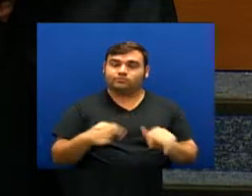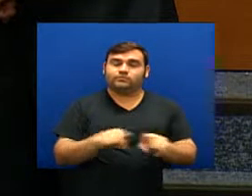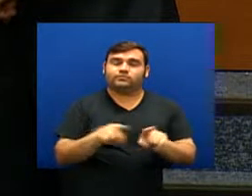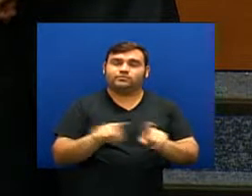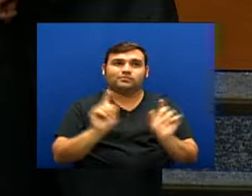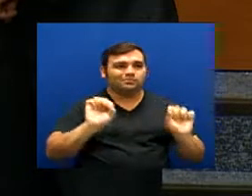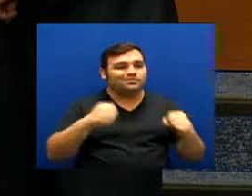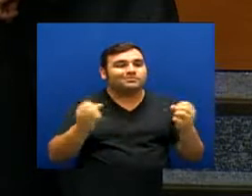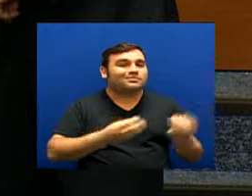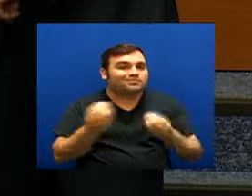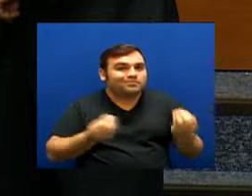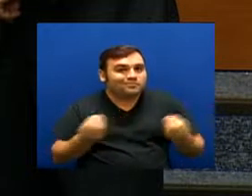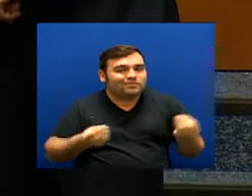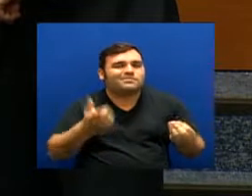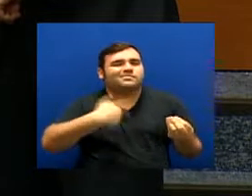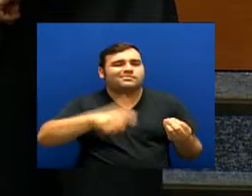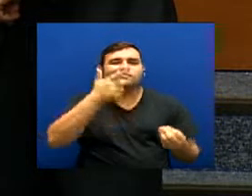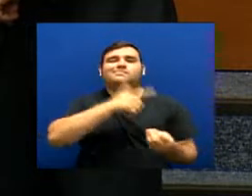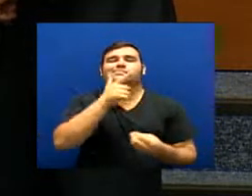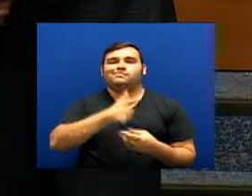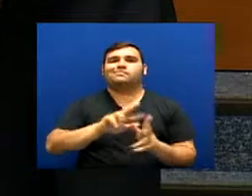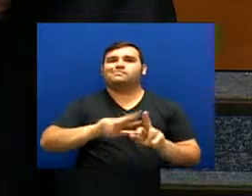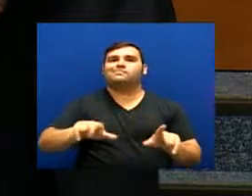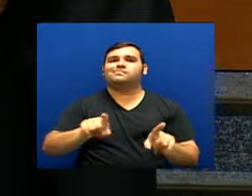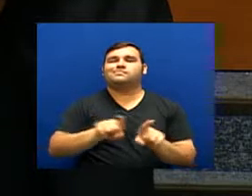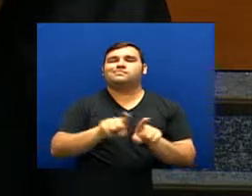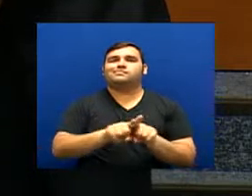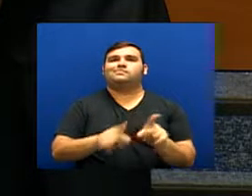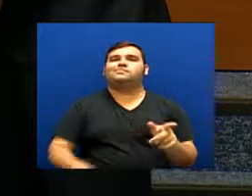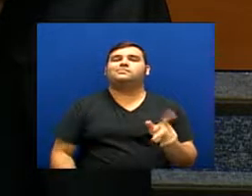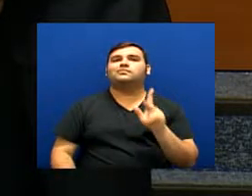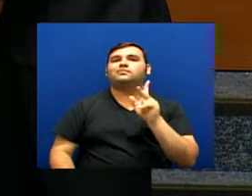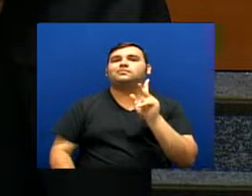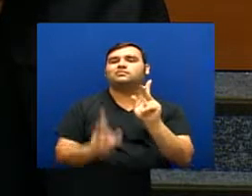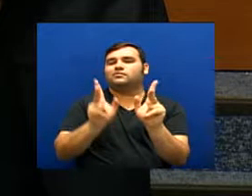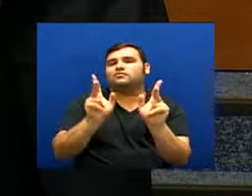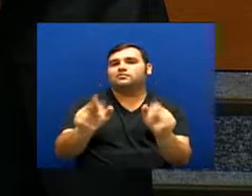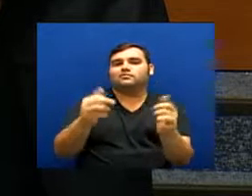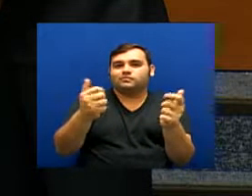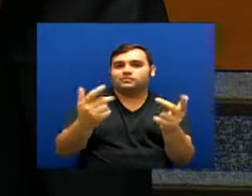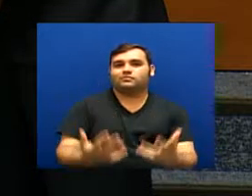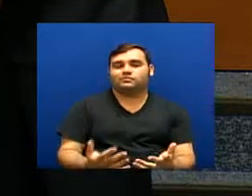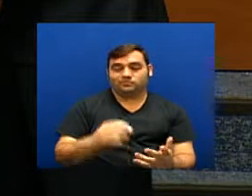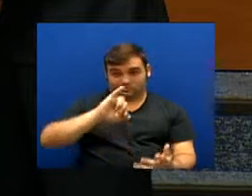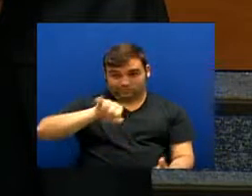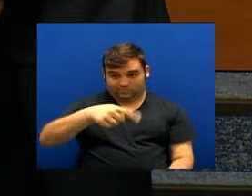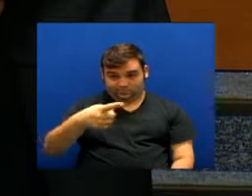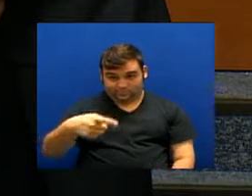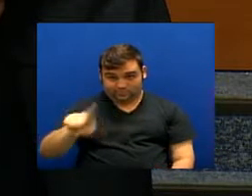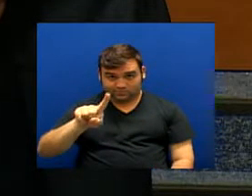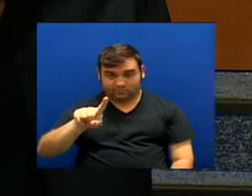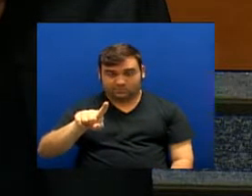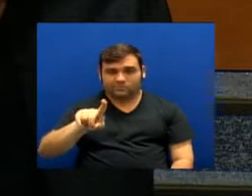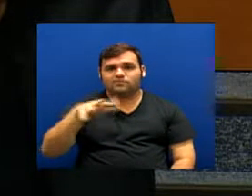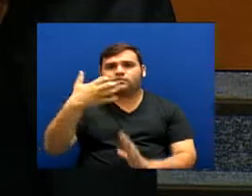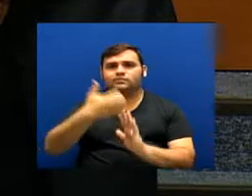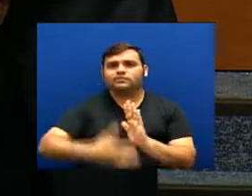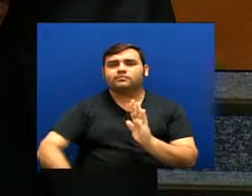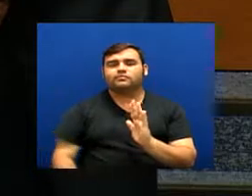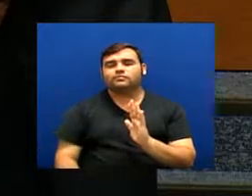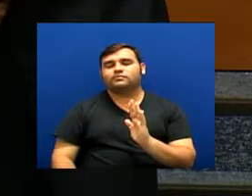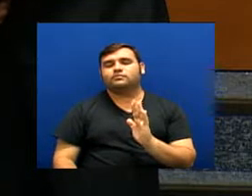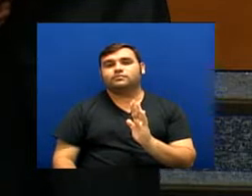é muito gratificante. Quando você faz um trabalho direcionado... só para ajudar as